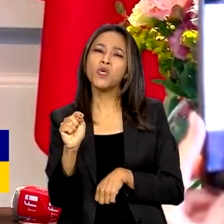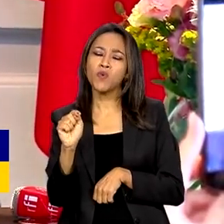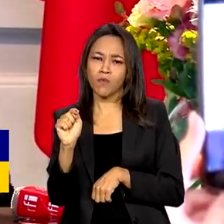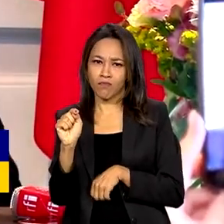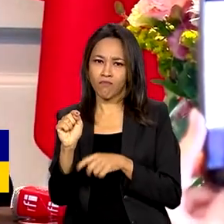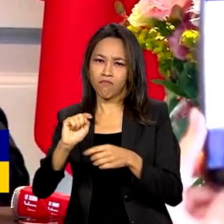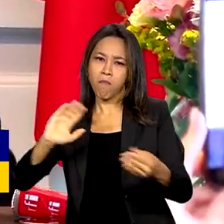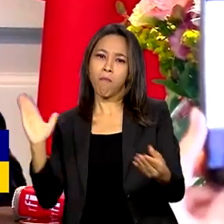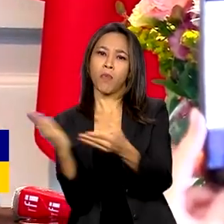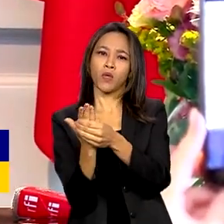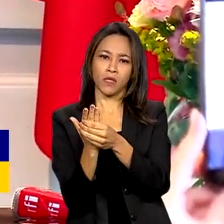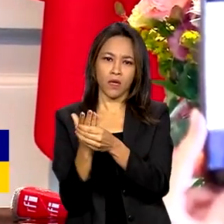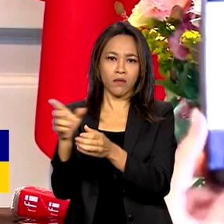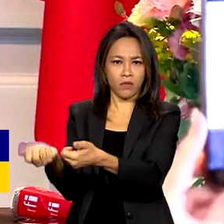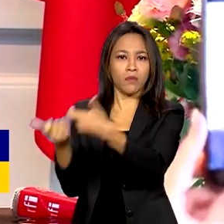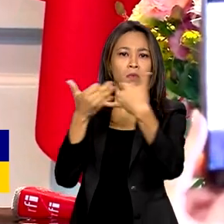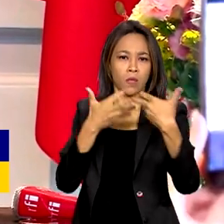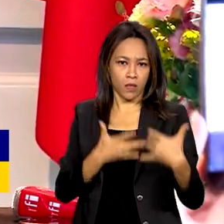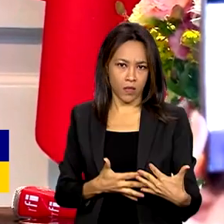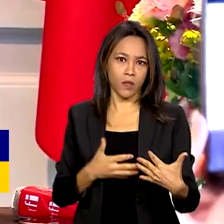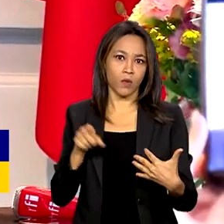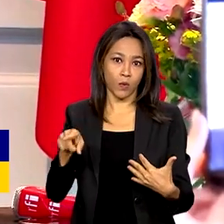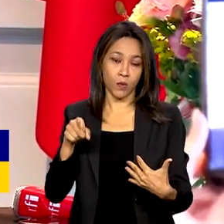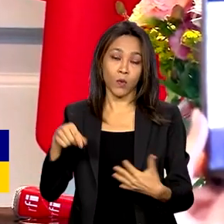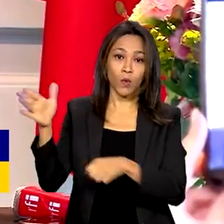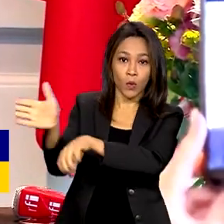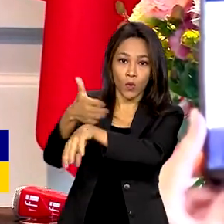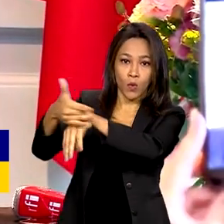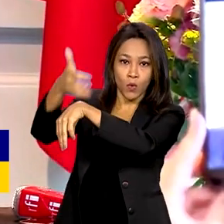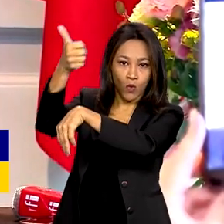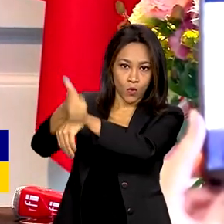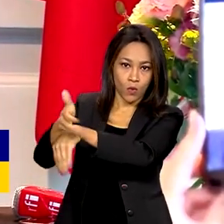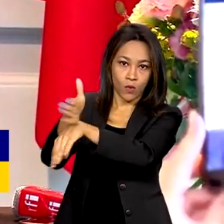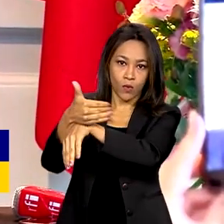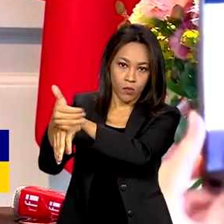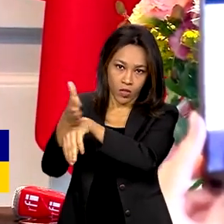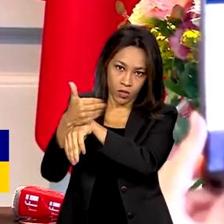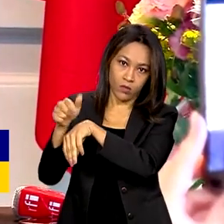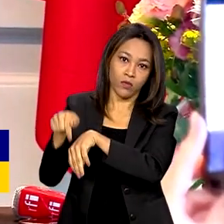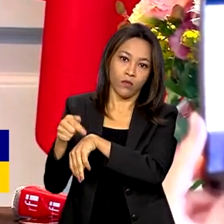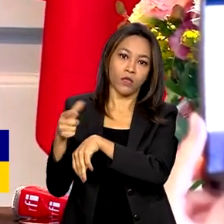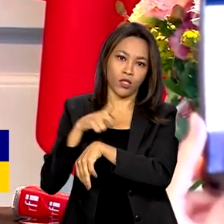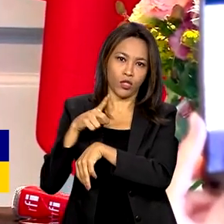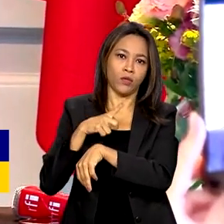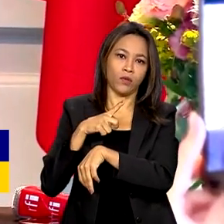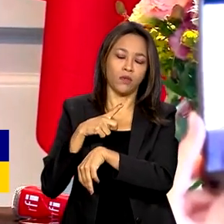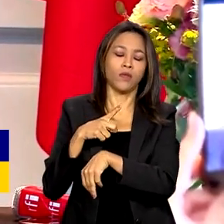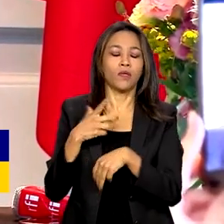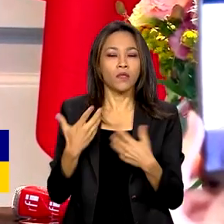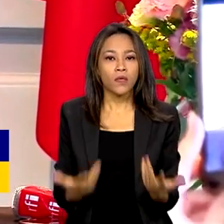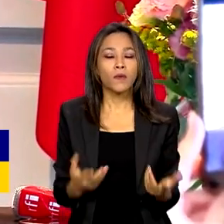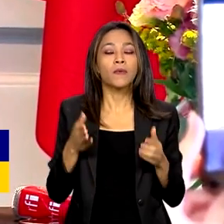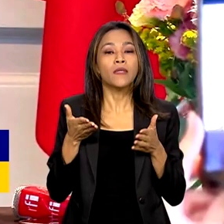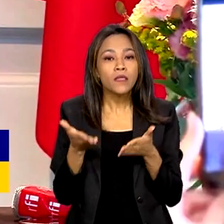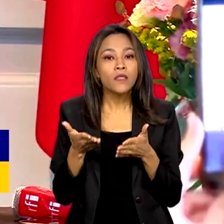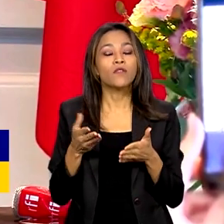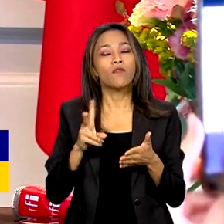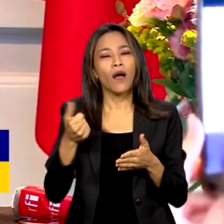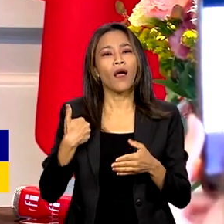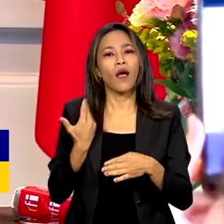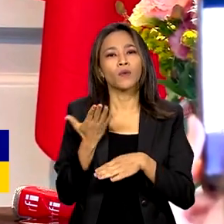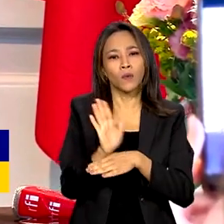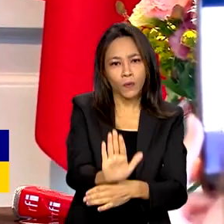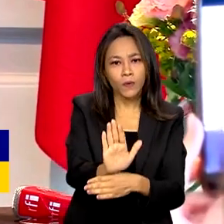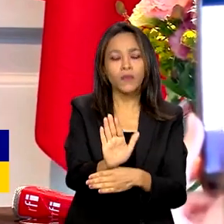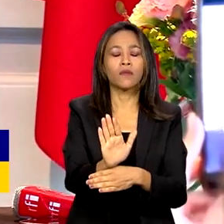emperrados ou em processo de tramitação na embaixada aqui no país. Então, isso vai ajudar